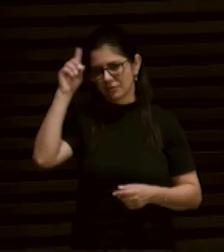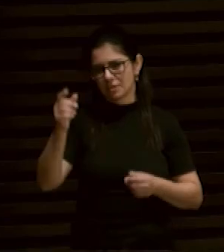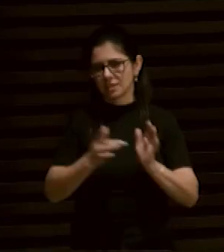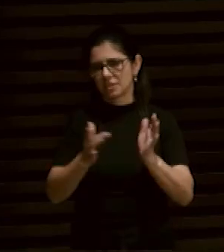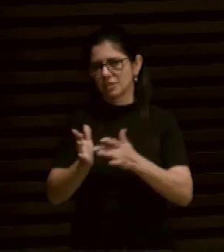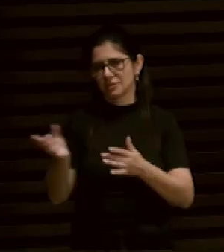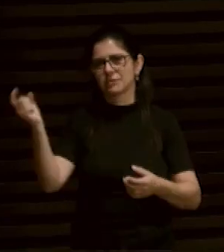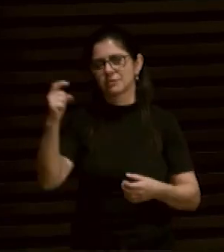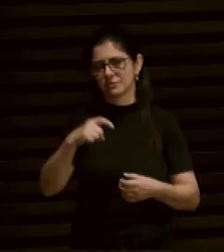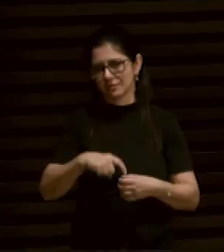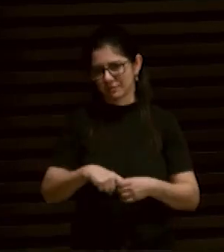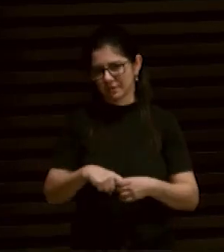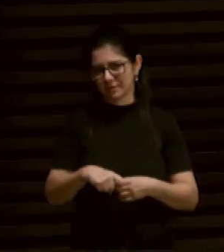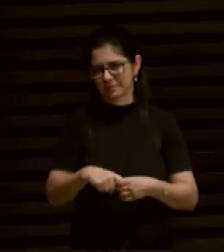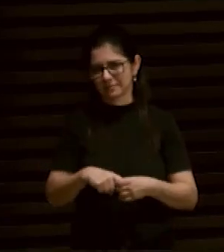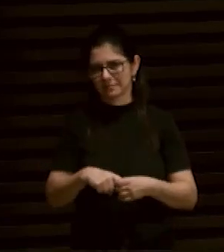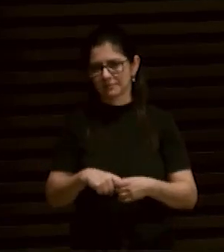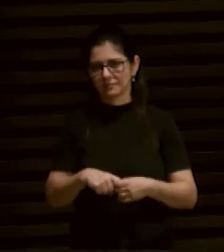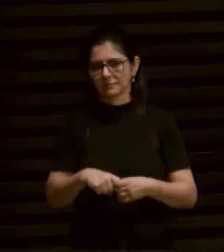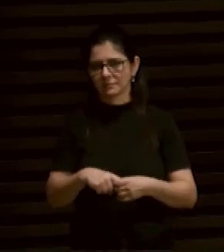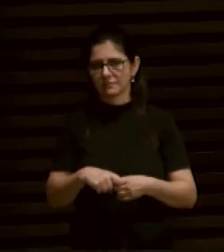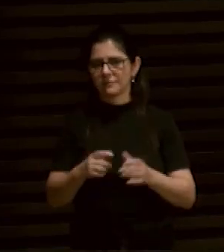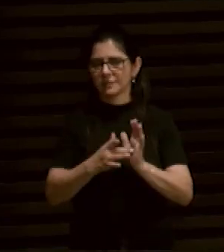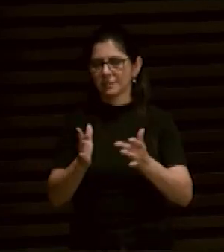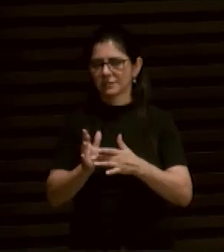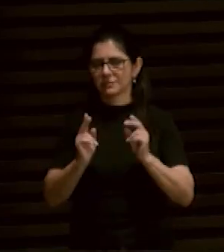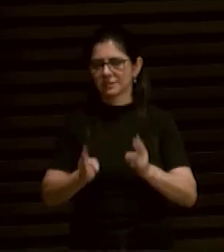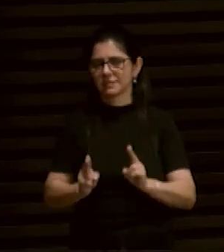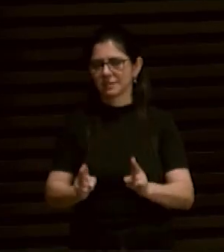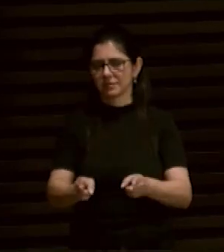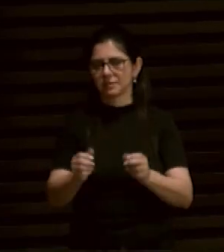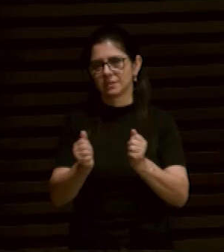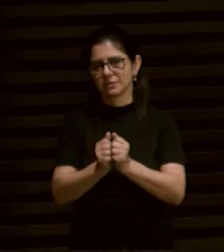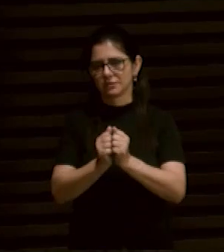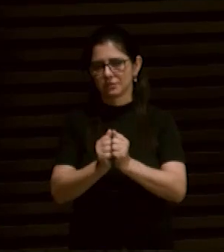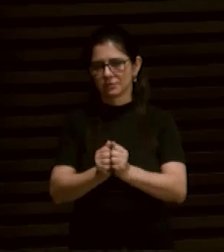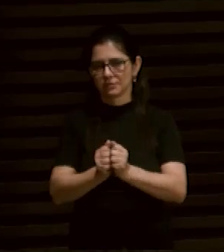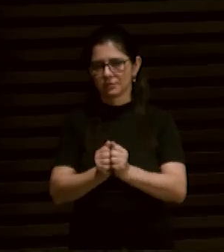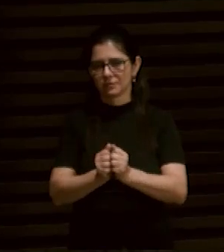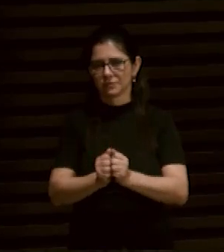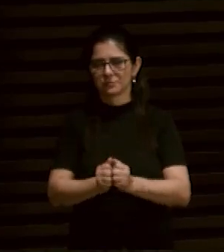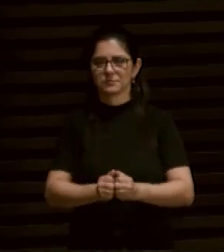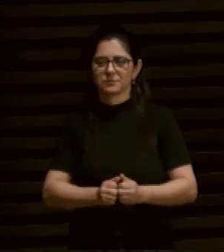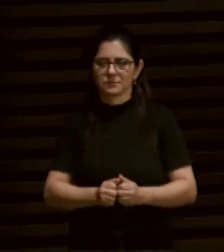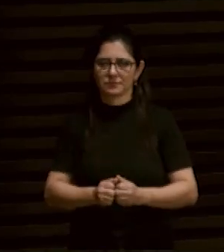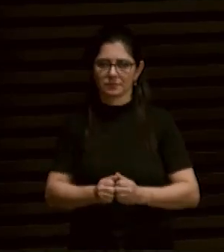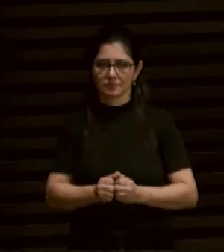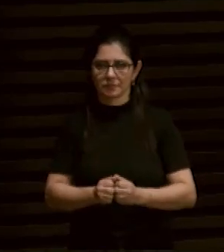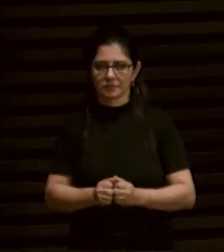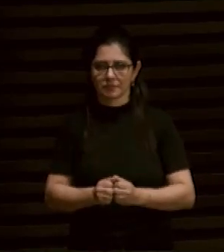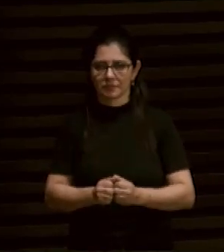estará aqui presente Jesus no nosso meio, podendo ser salvação para aqueles que creem, irmãos. Basta